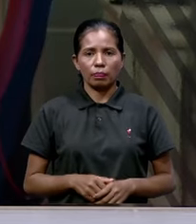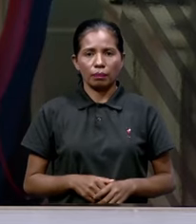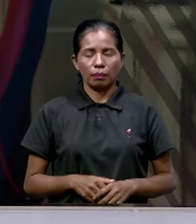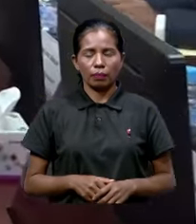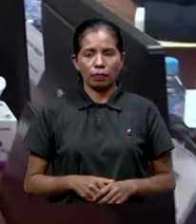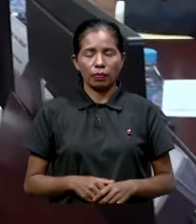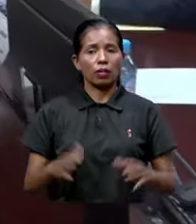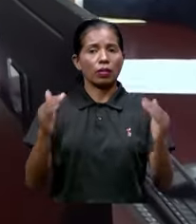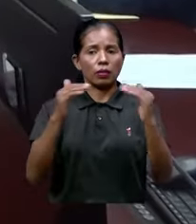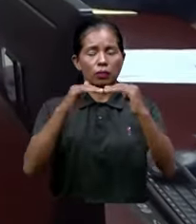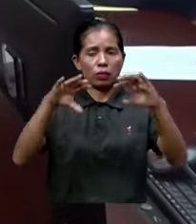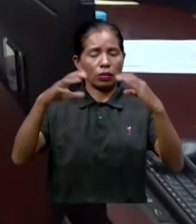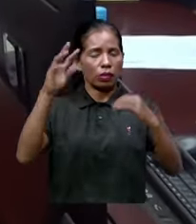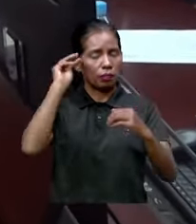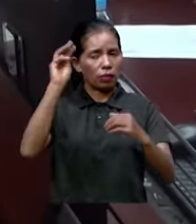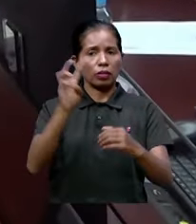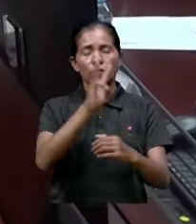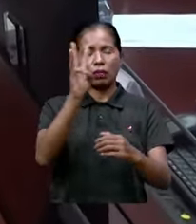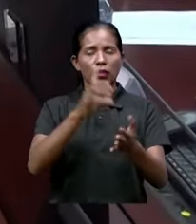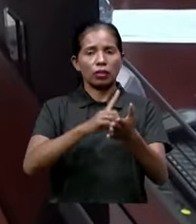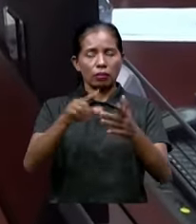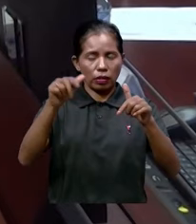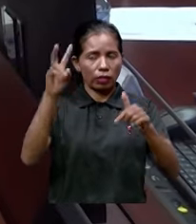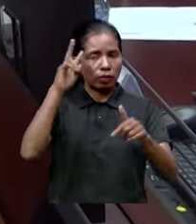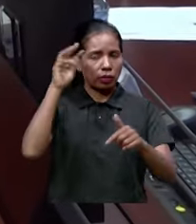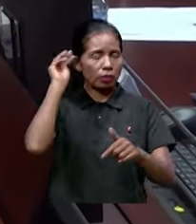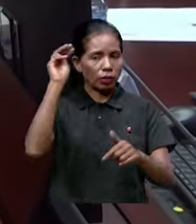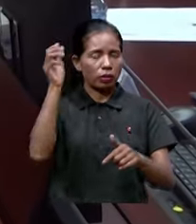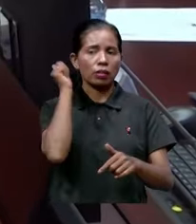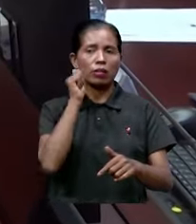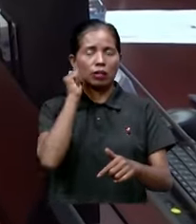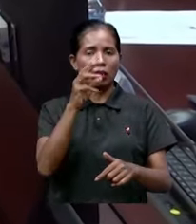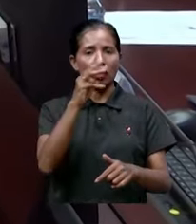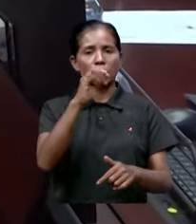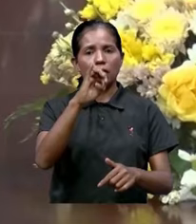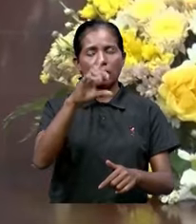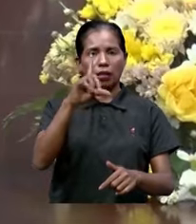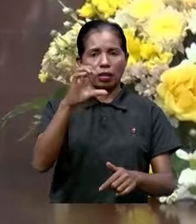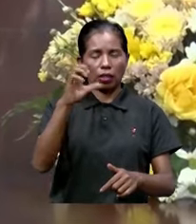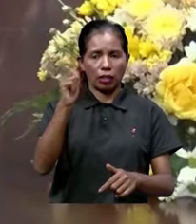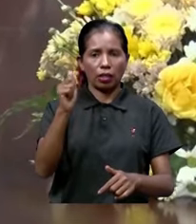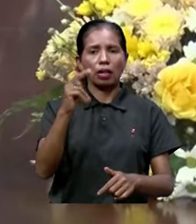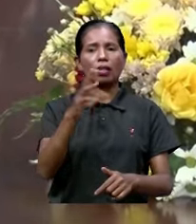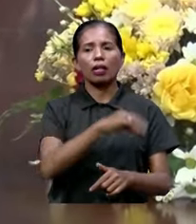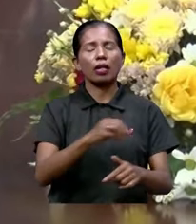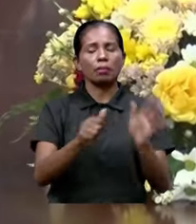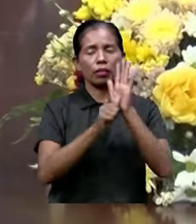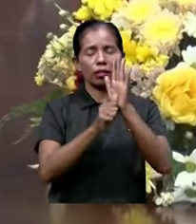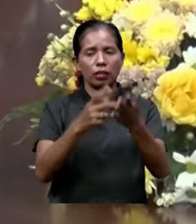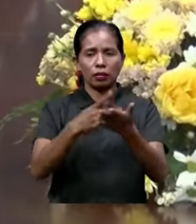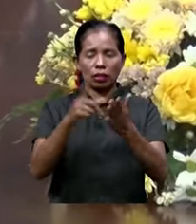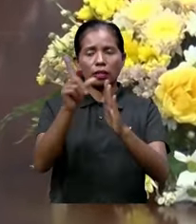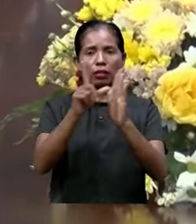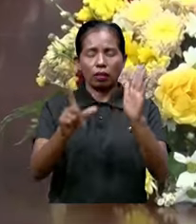E a reunião com o Conselho Ministro, quarta semana, né? Vice-Ministra Assunto ASEAN, Biliana da Costa Rangel, apresenta projeto de resolução a que